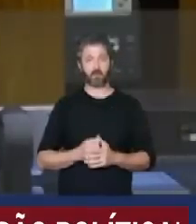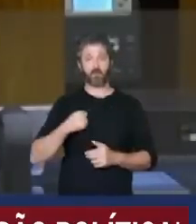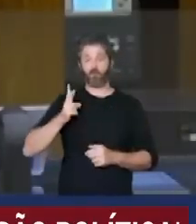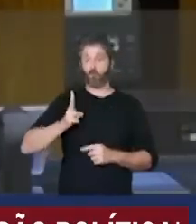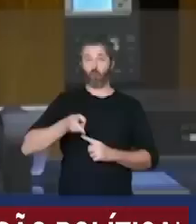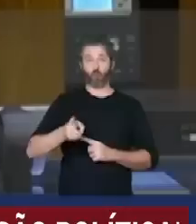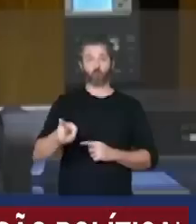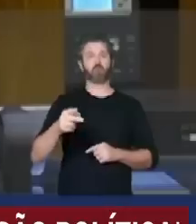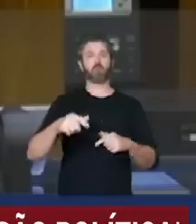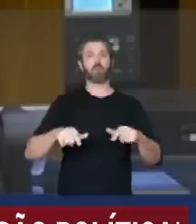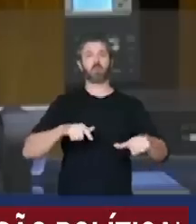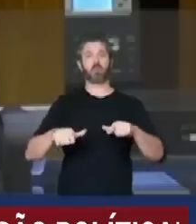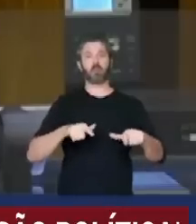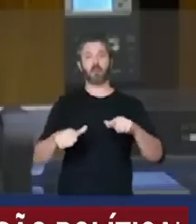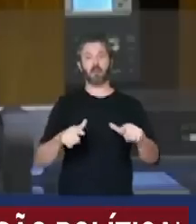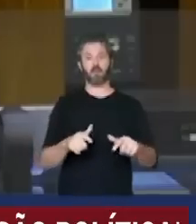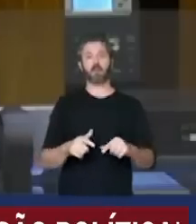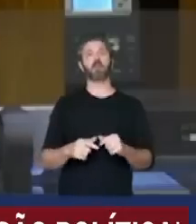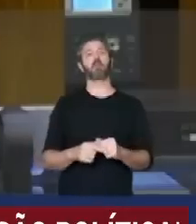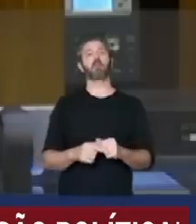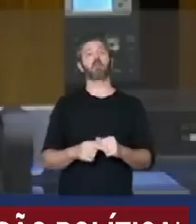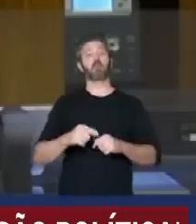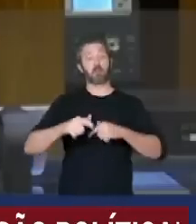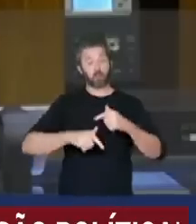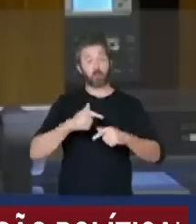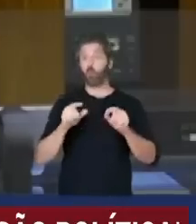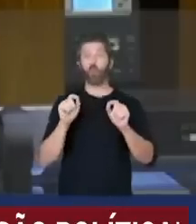Seguirei em frente, sempre trabalhando